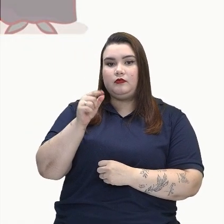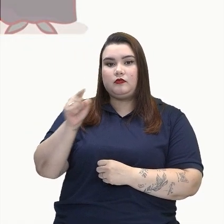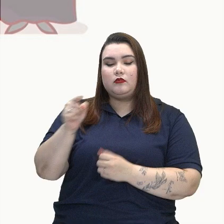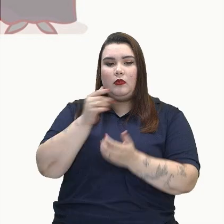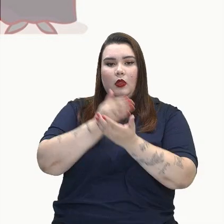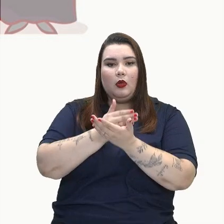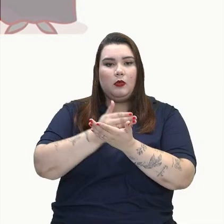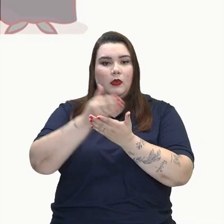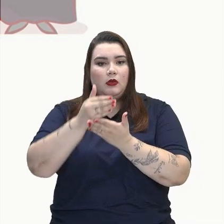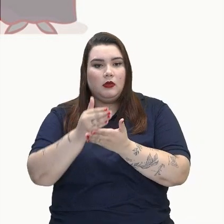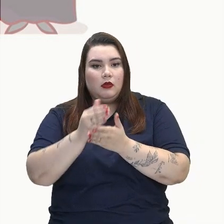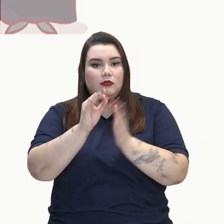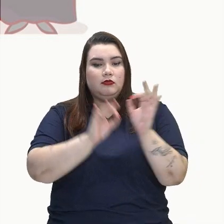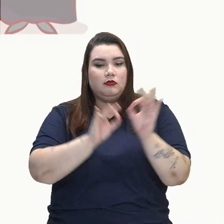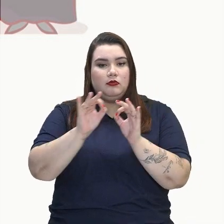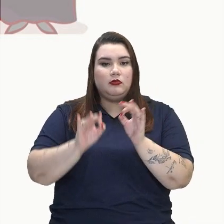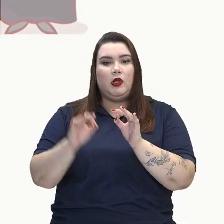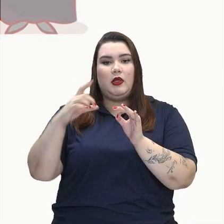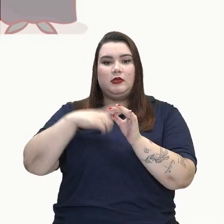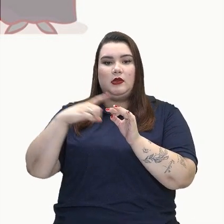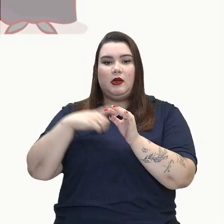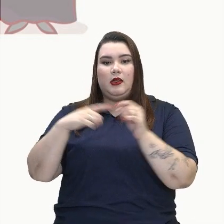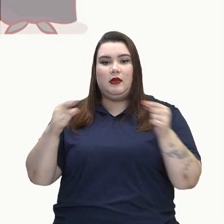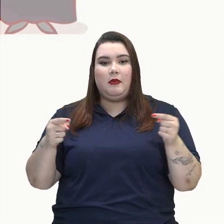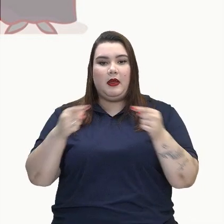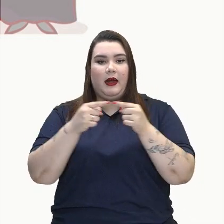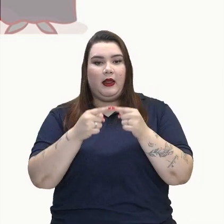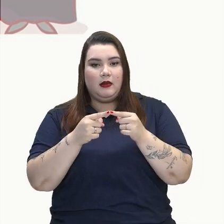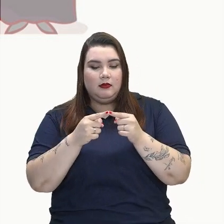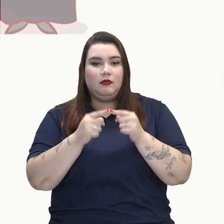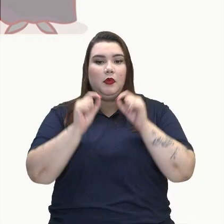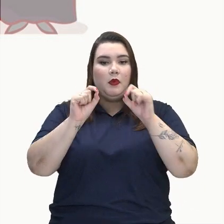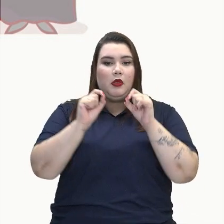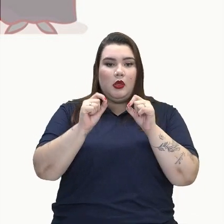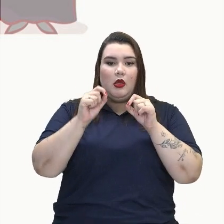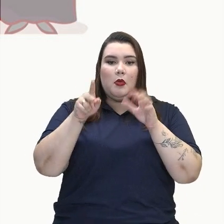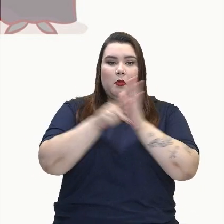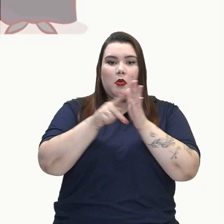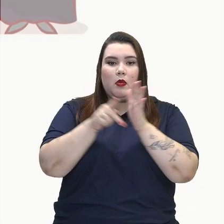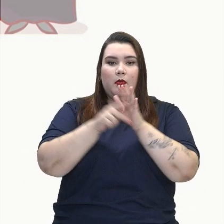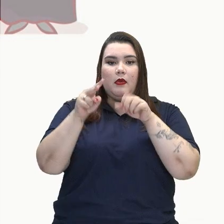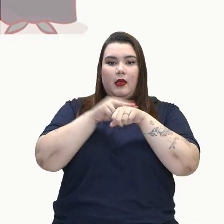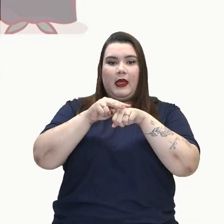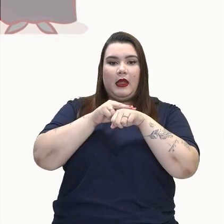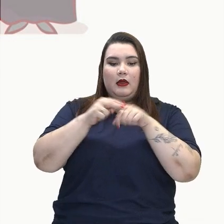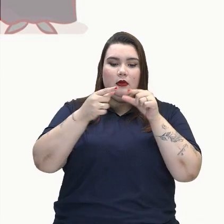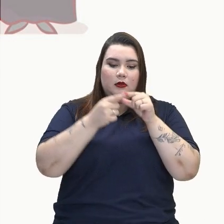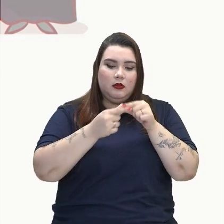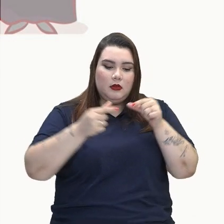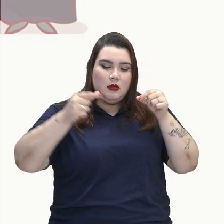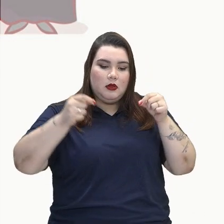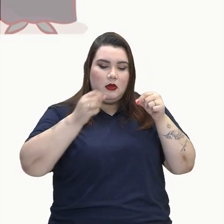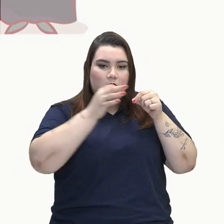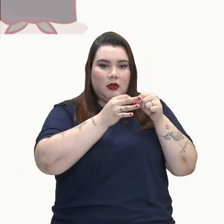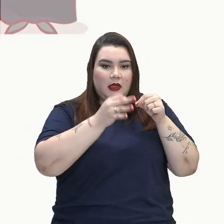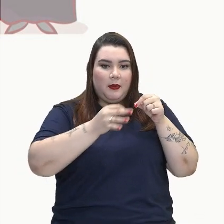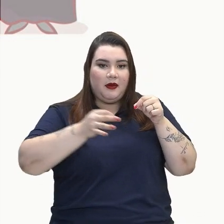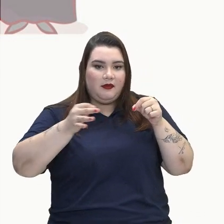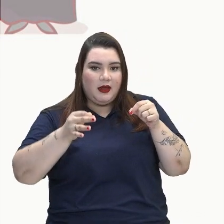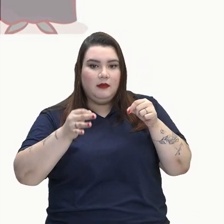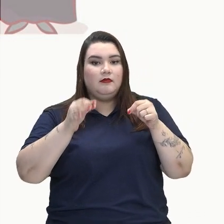1857 que ele começou a trabalhar com o cruzamento especificamente das ervilhas, como a gente falou, da espécie